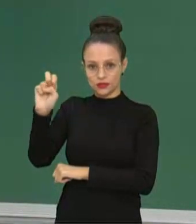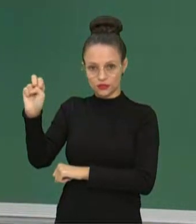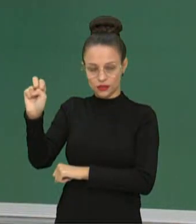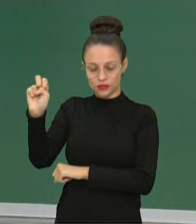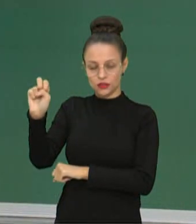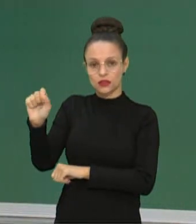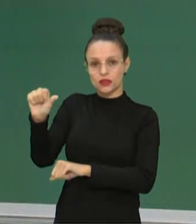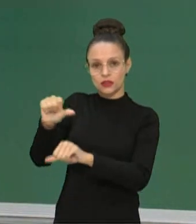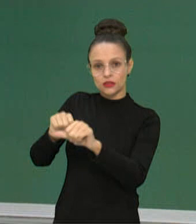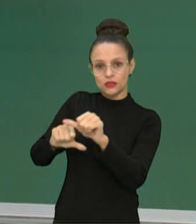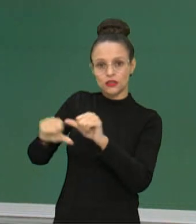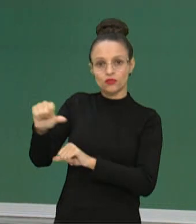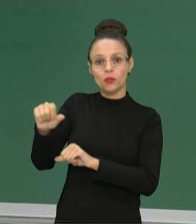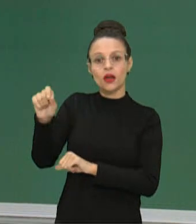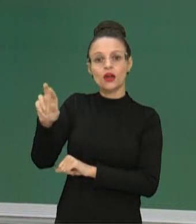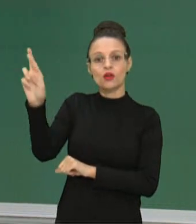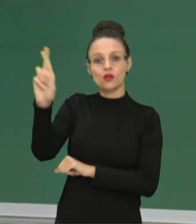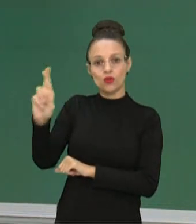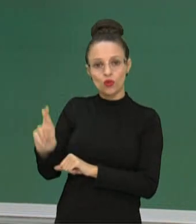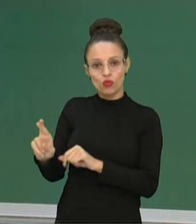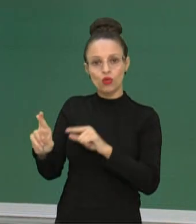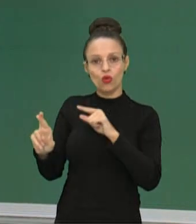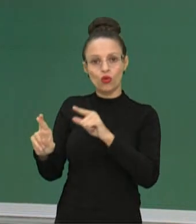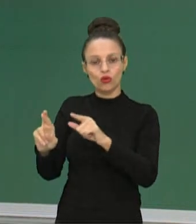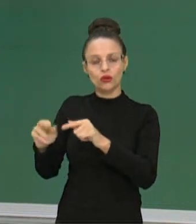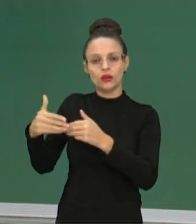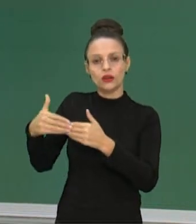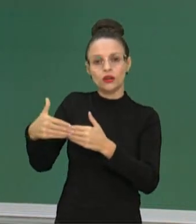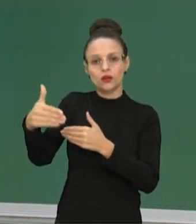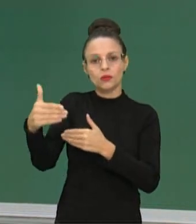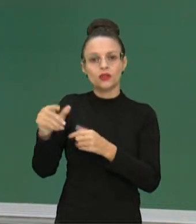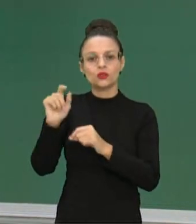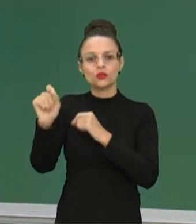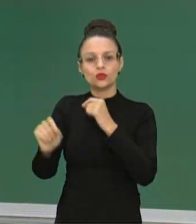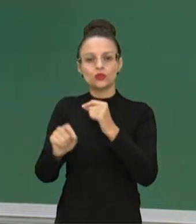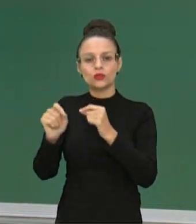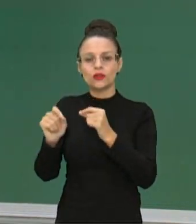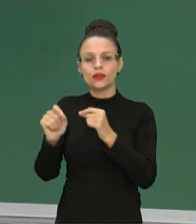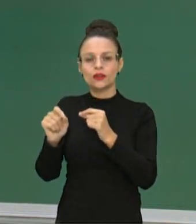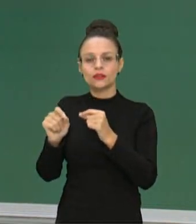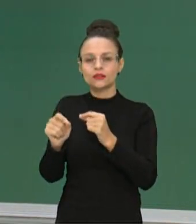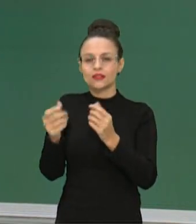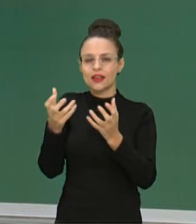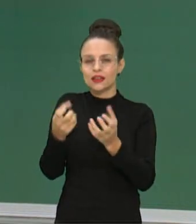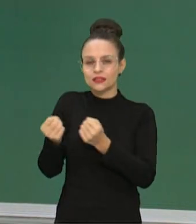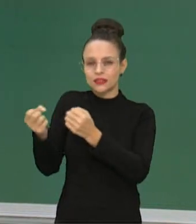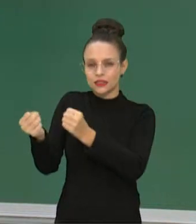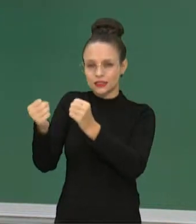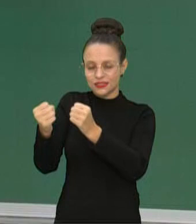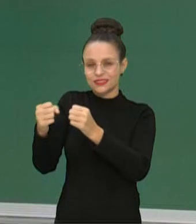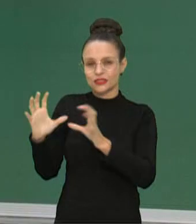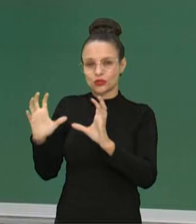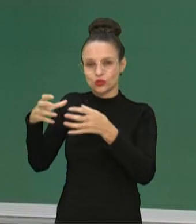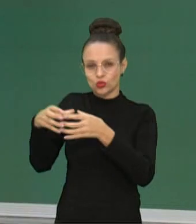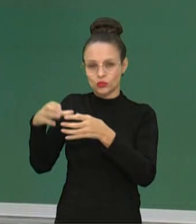Soviéticas, que transforma-se em Rússia e faz os chamados a SEI, Comunidades dos Estados